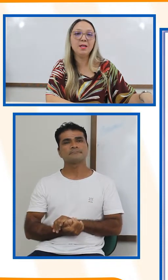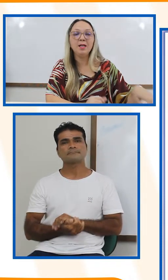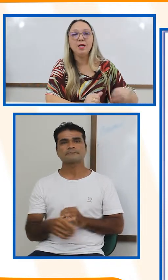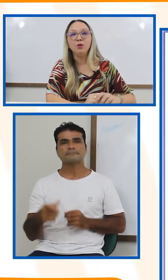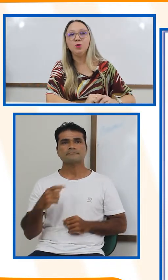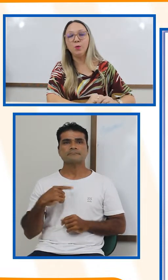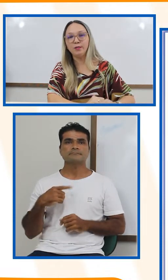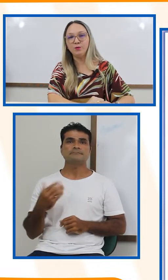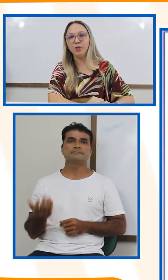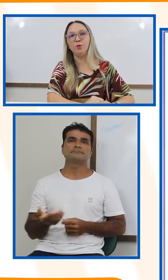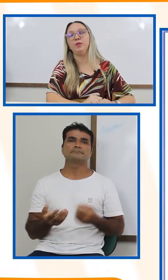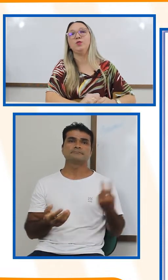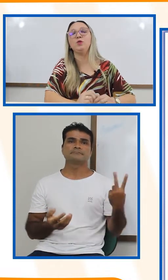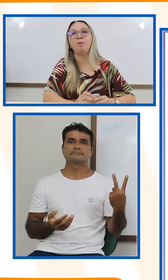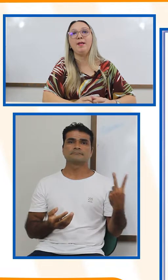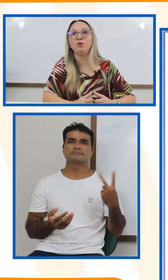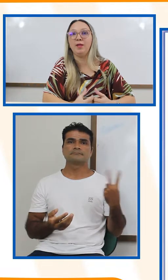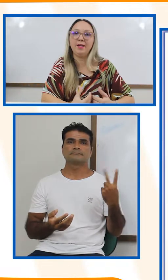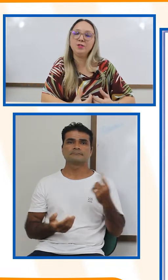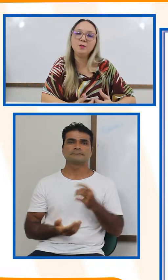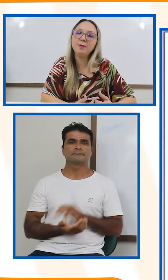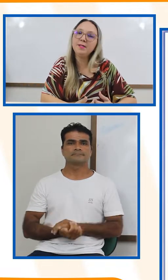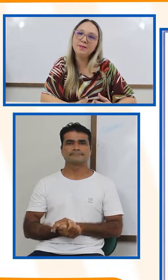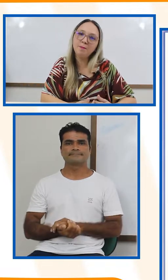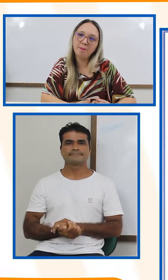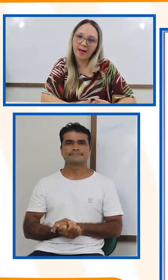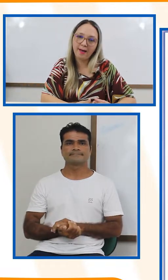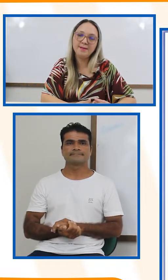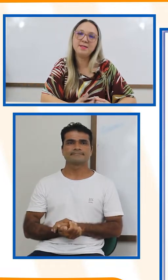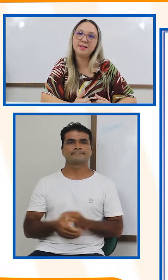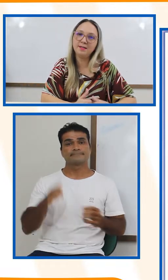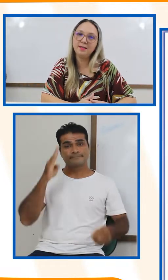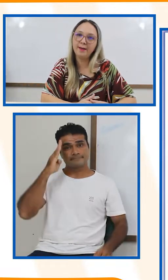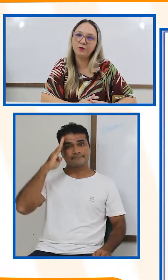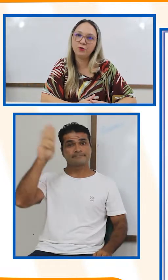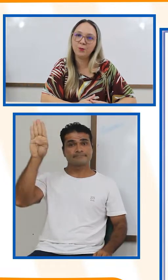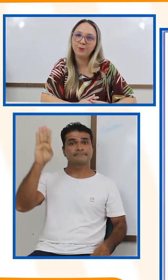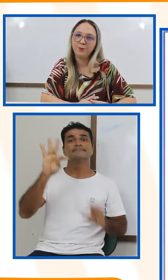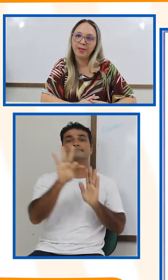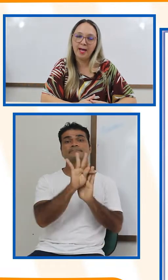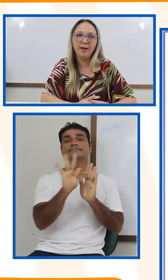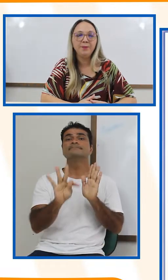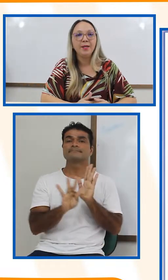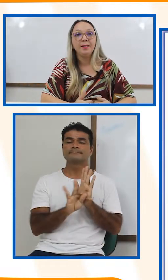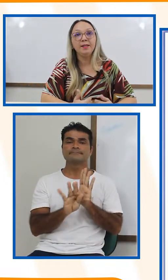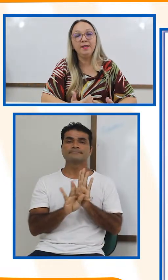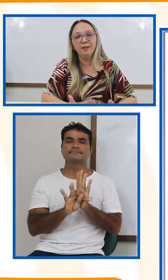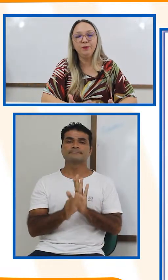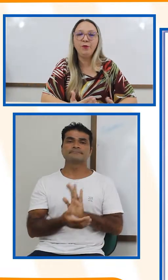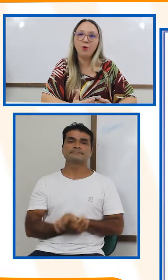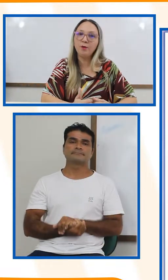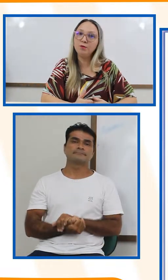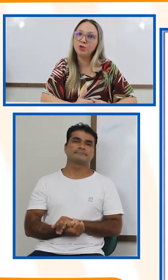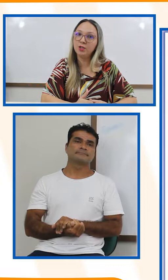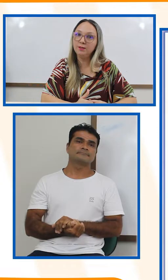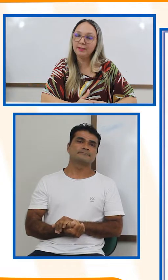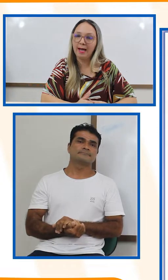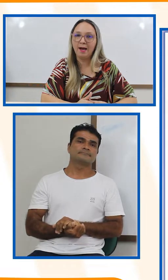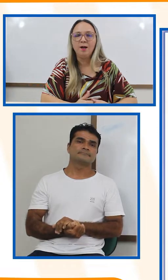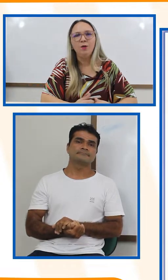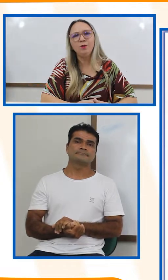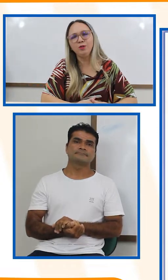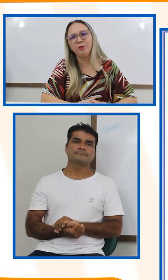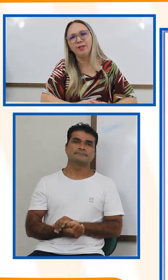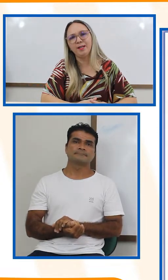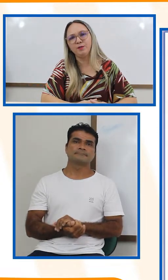temos aqui duas figuras dos personagens principais desse texto, tá? Que foram